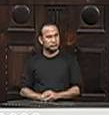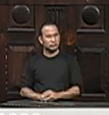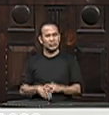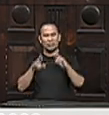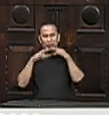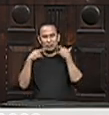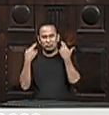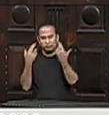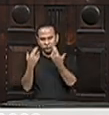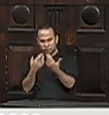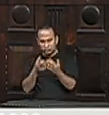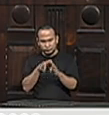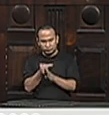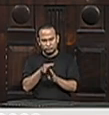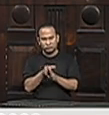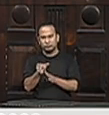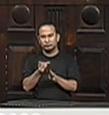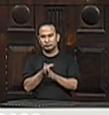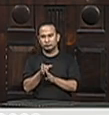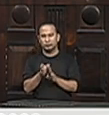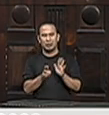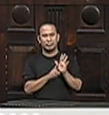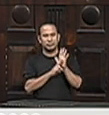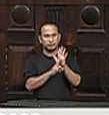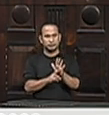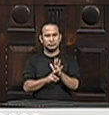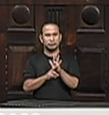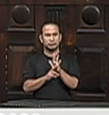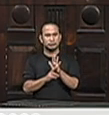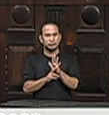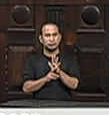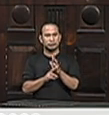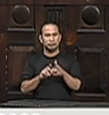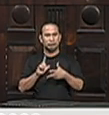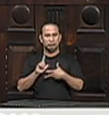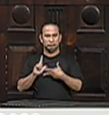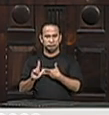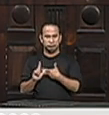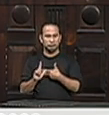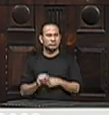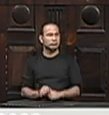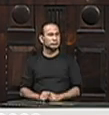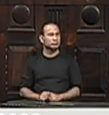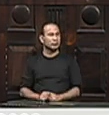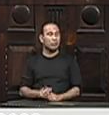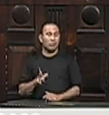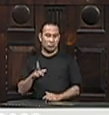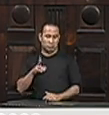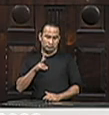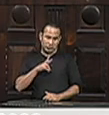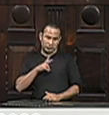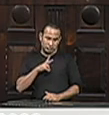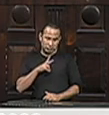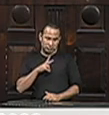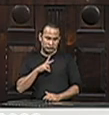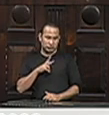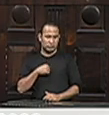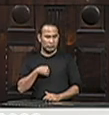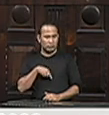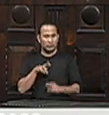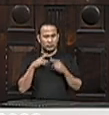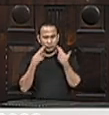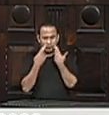governo. Então, é uma situação lamentável. Por quê? Porque hoje aqui,